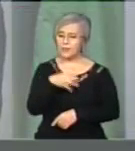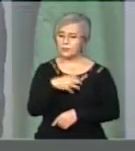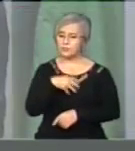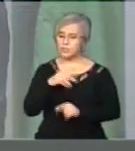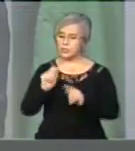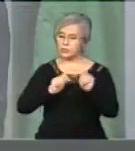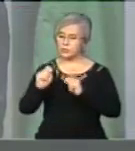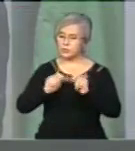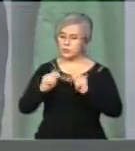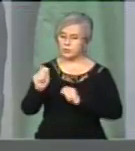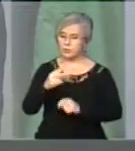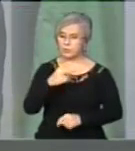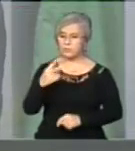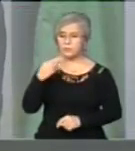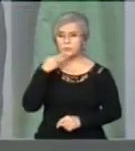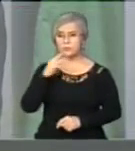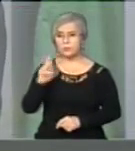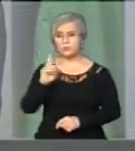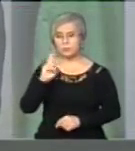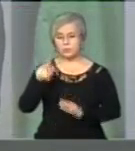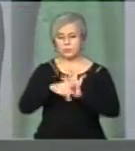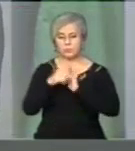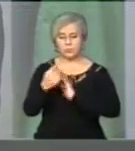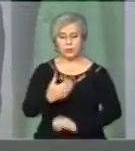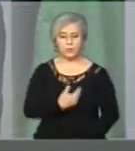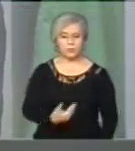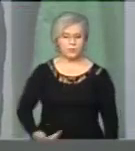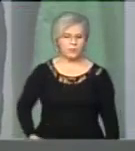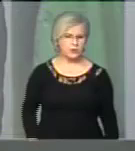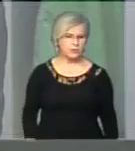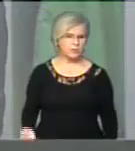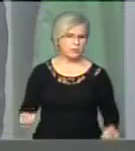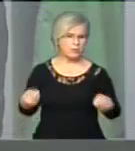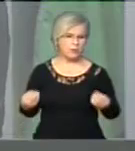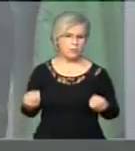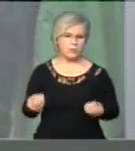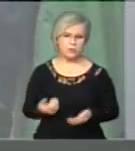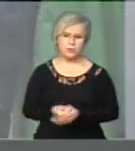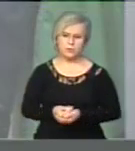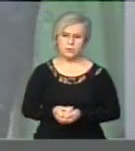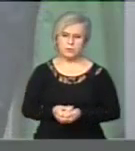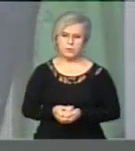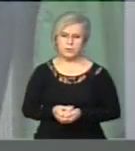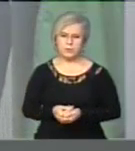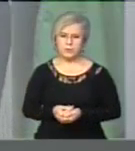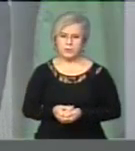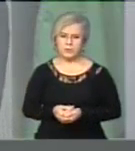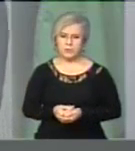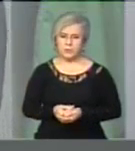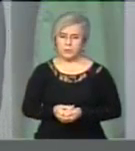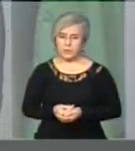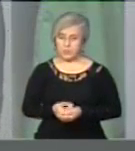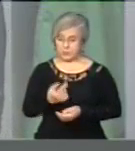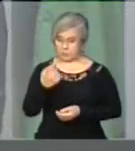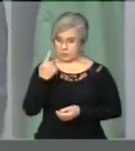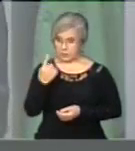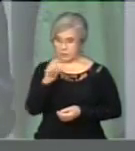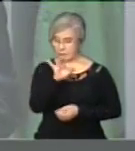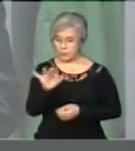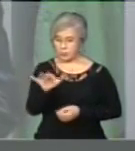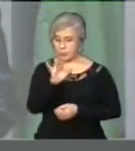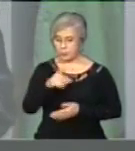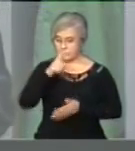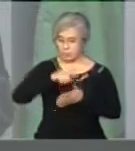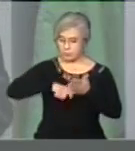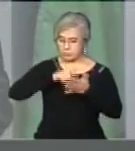economizar 22 bilhões de reais no ano de 2015. Senhor presidente, a cada ponto percentual da carga